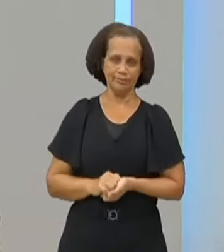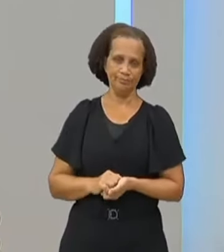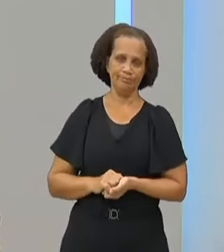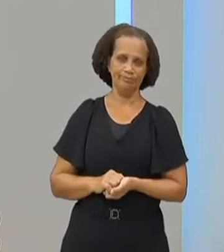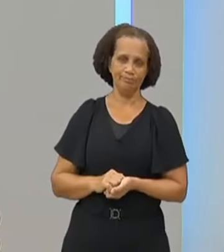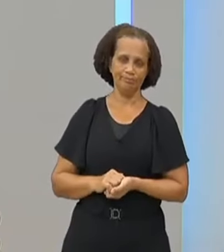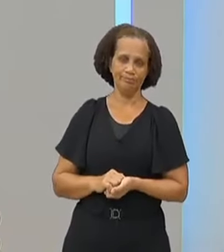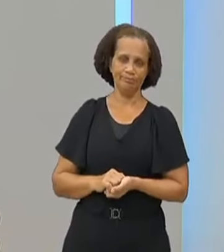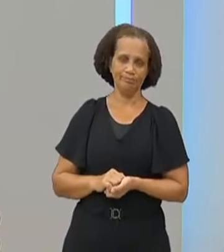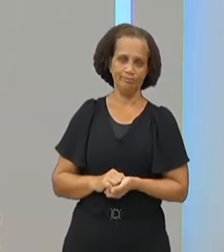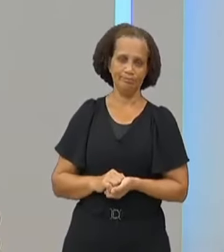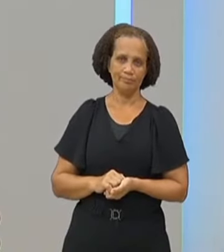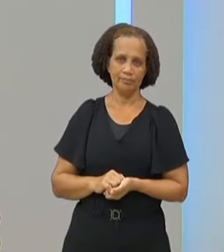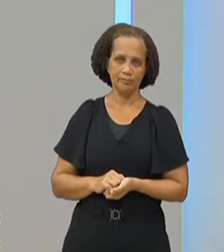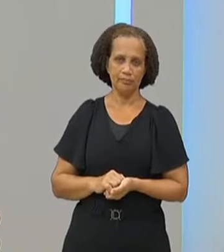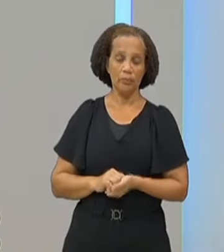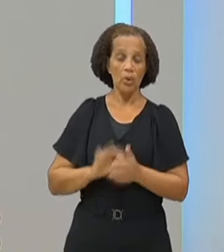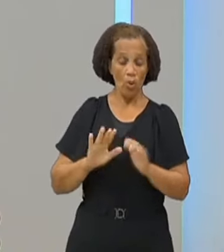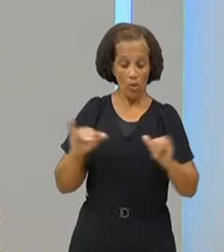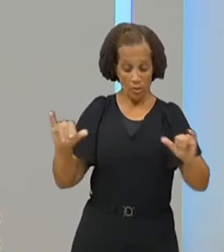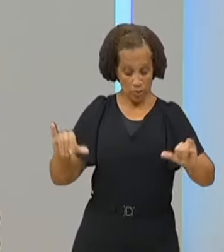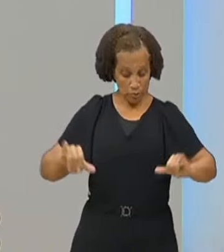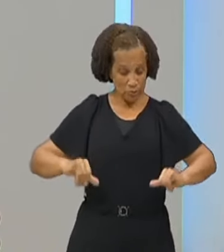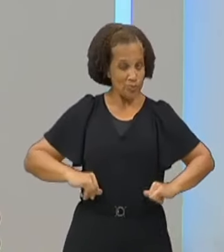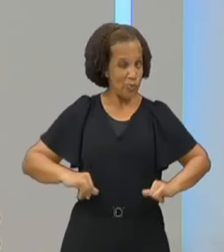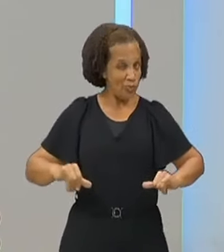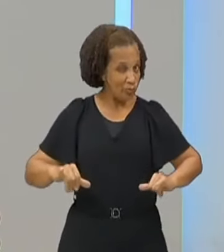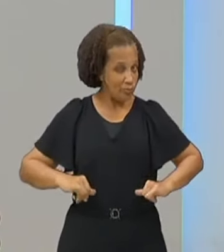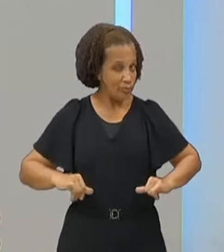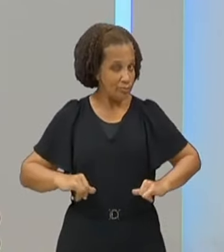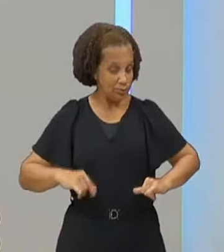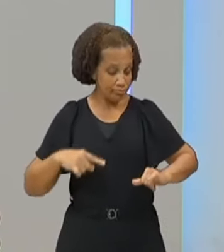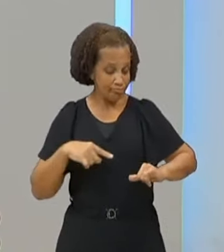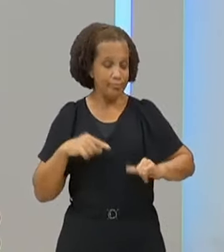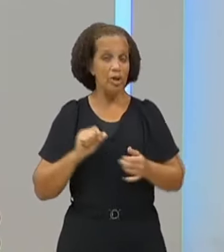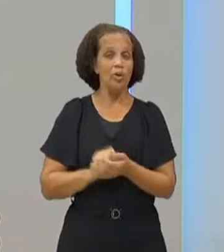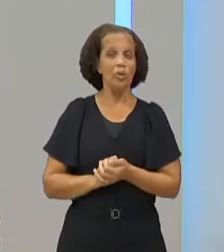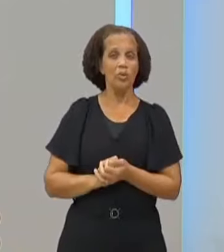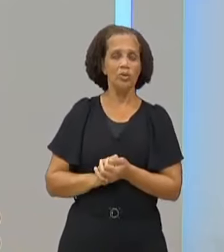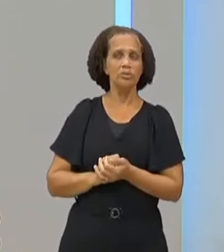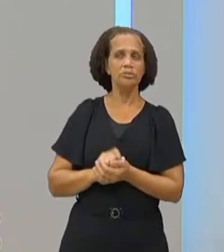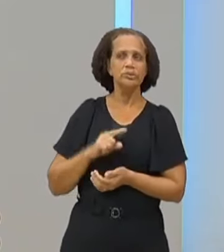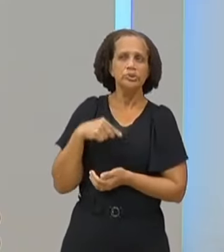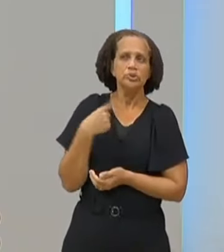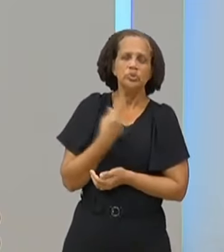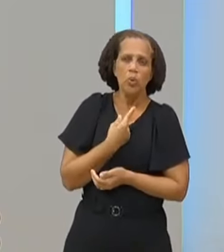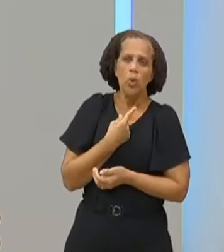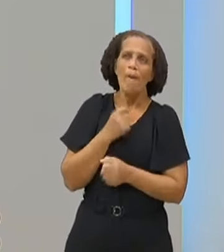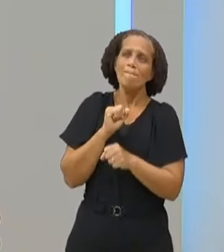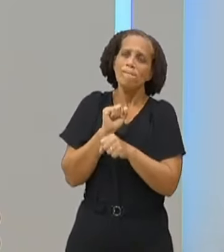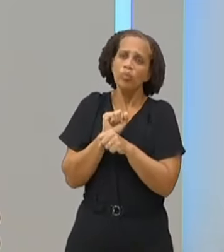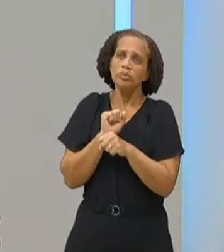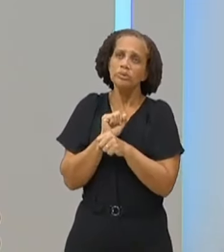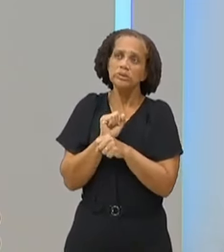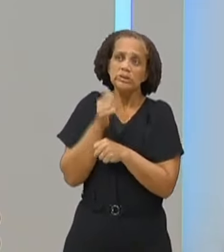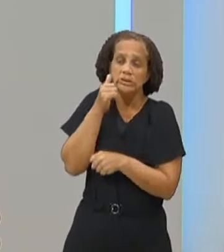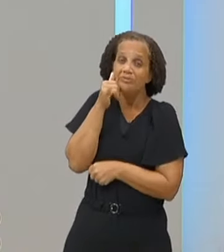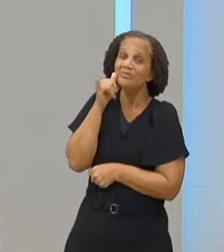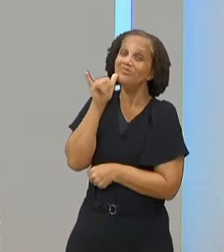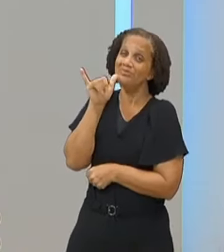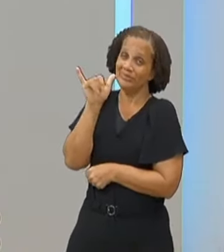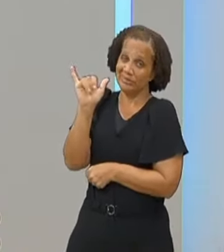o sofrimento. Sofrimento é algo que, se nós pudéssemos evitar